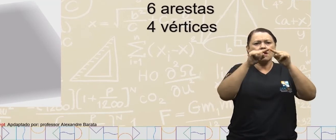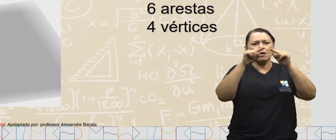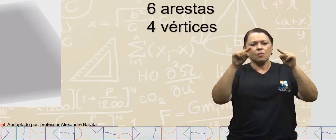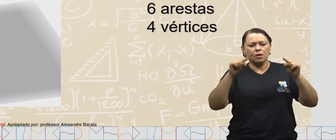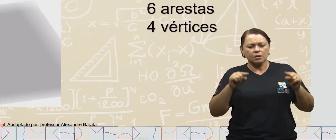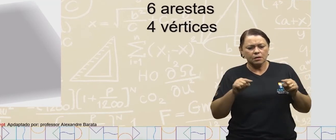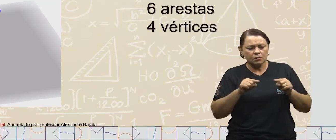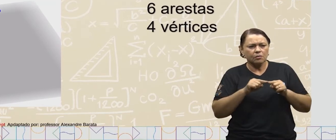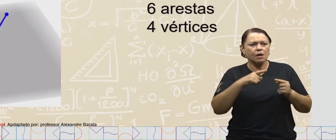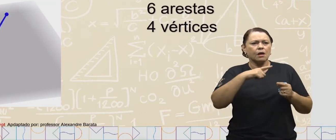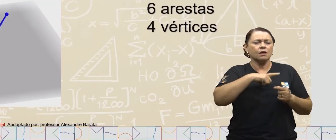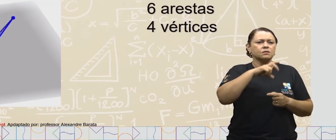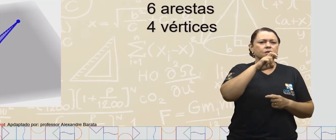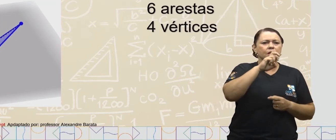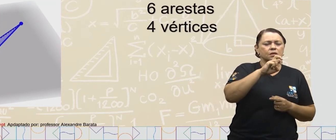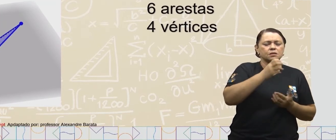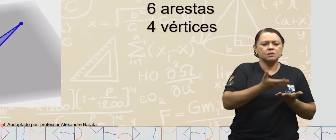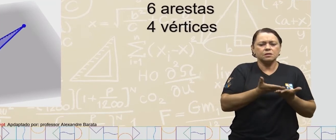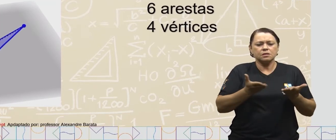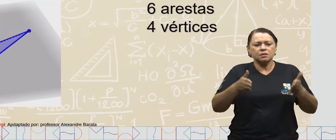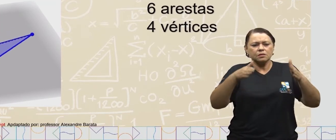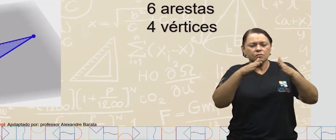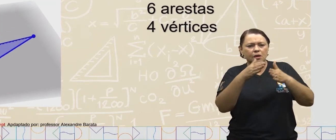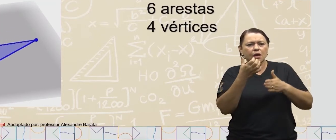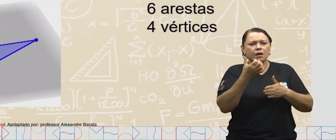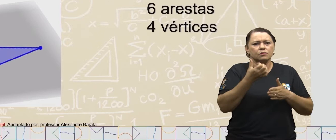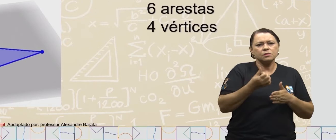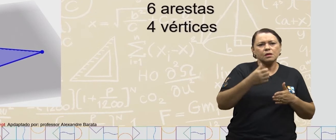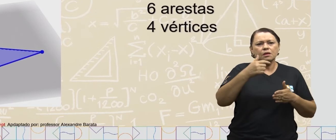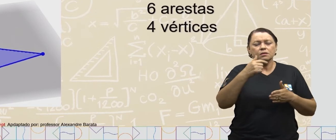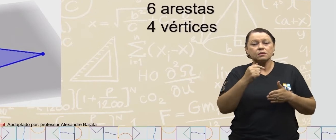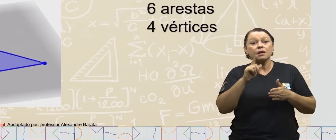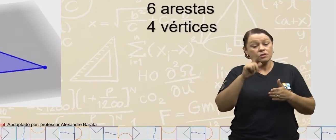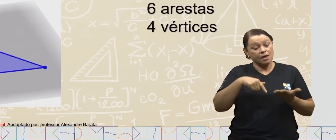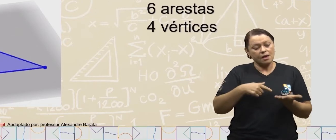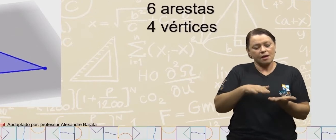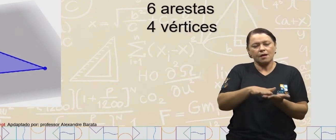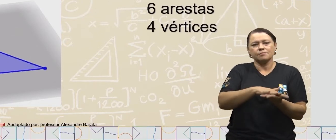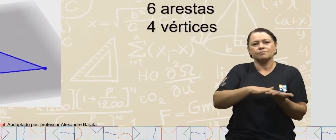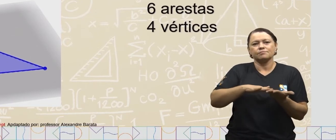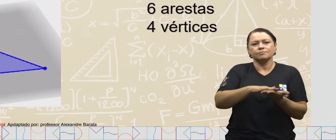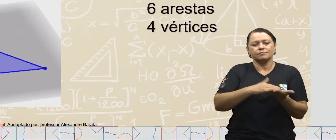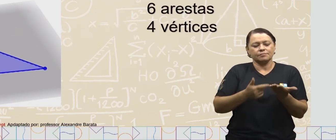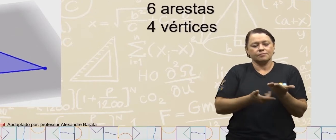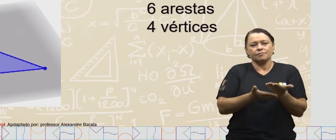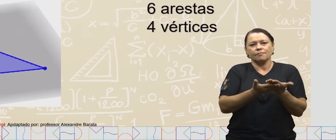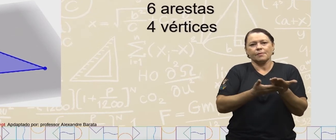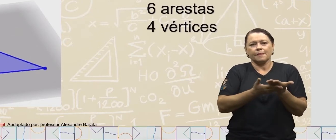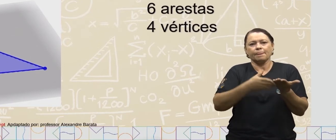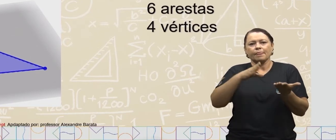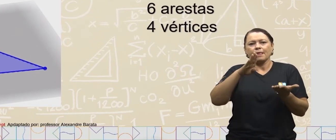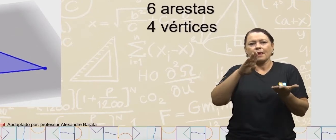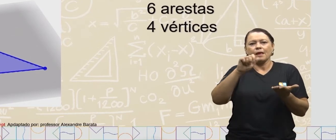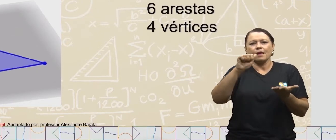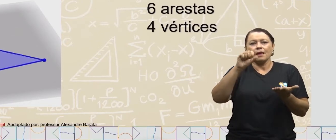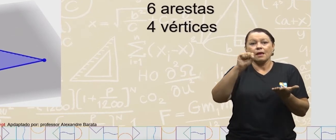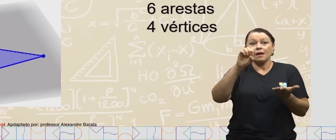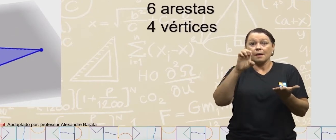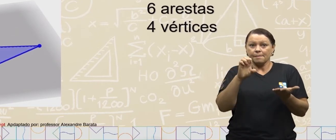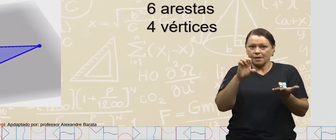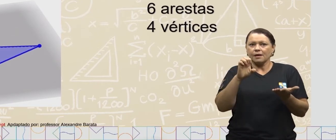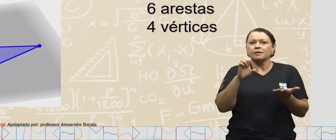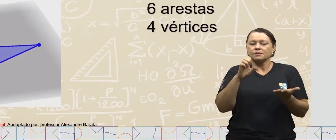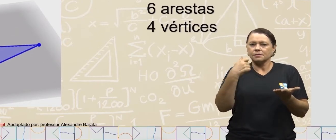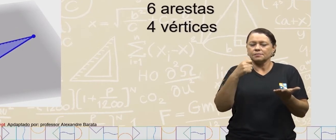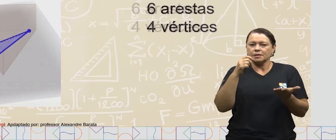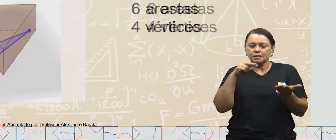retangular, pentagonal, hexagonal é a base. a figura geométrica plana, o polígono que está na